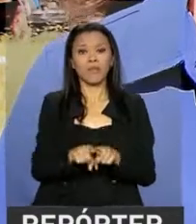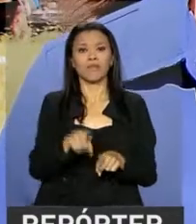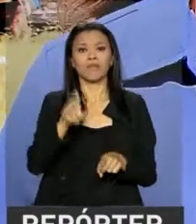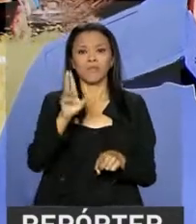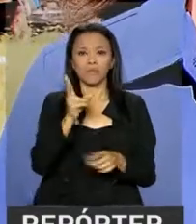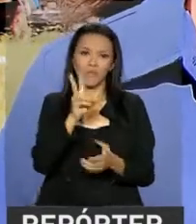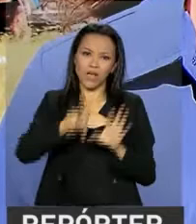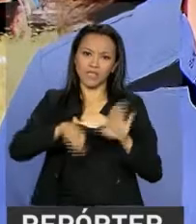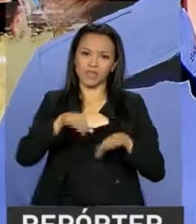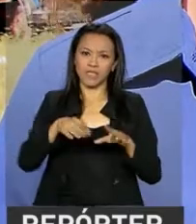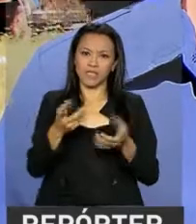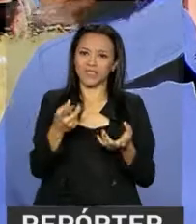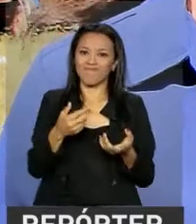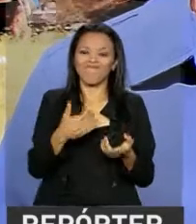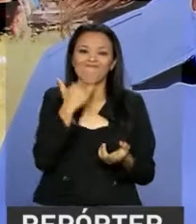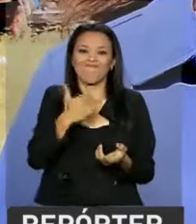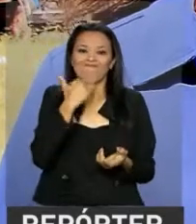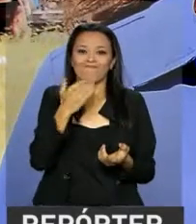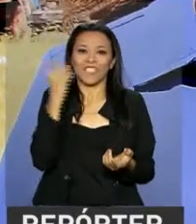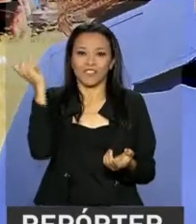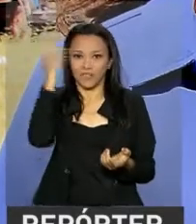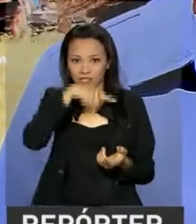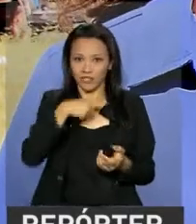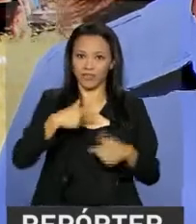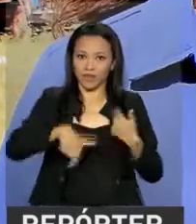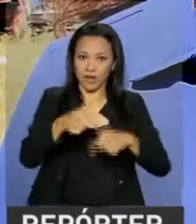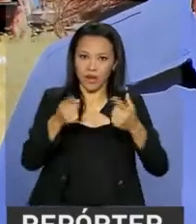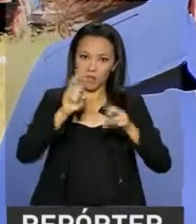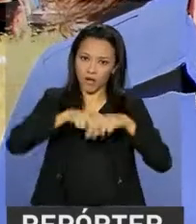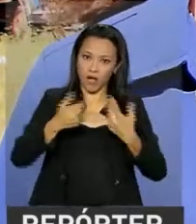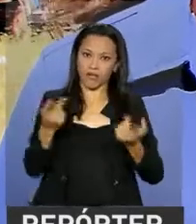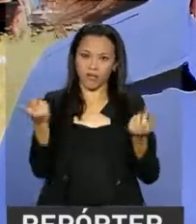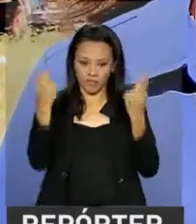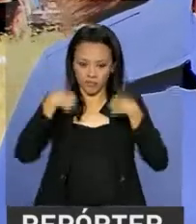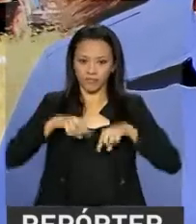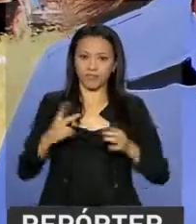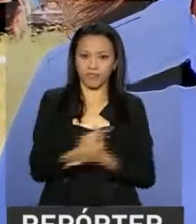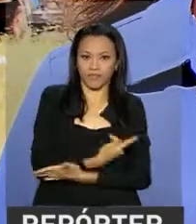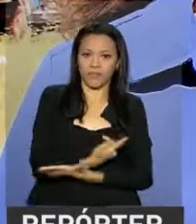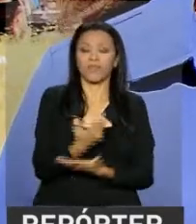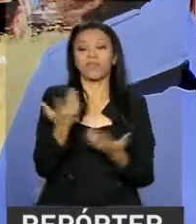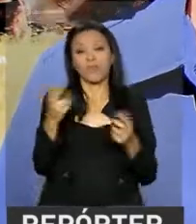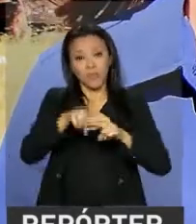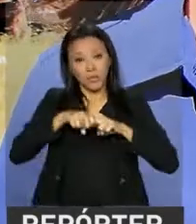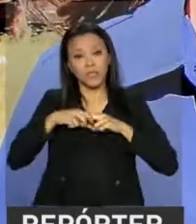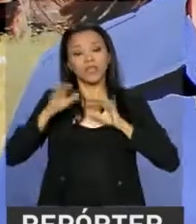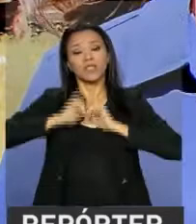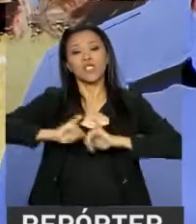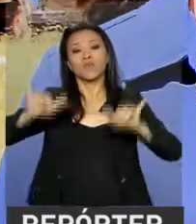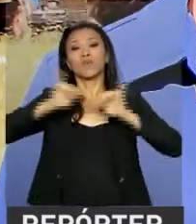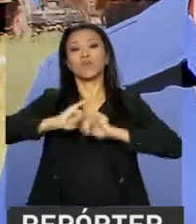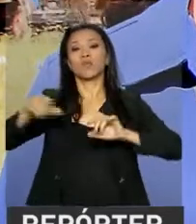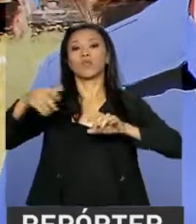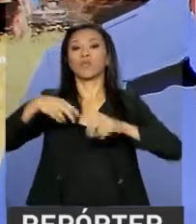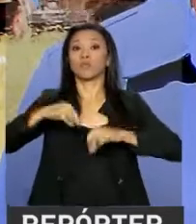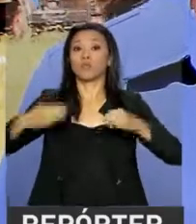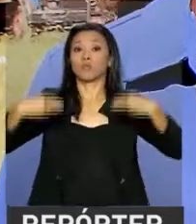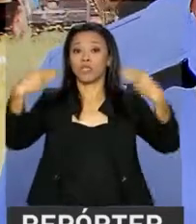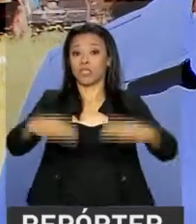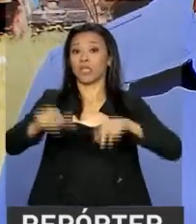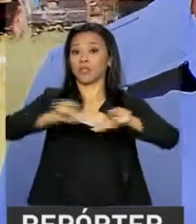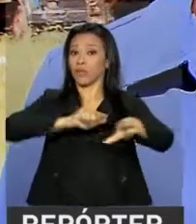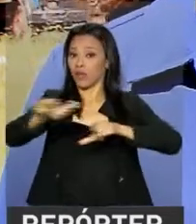permanentes para tentar reverter esse quadro a campanha abril verde do ministério do trabalho deste ano um